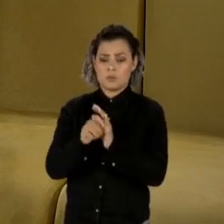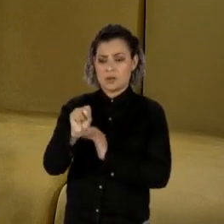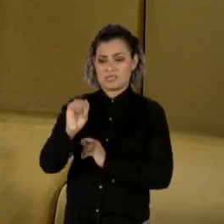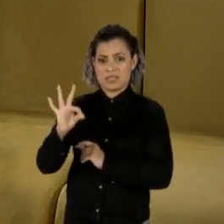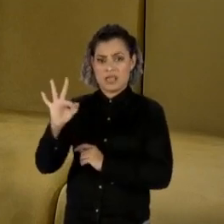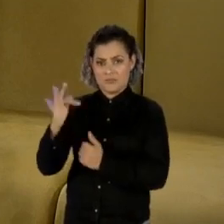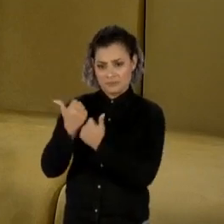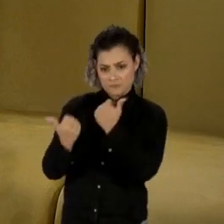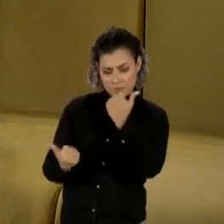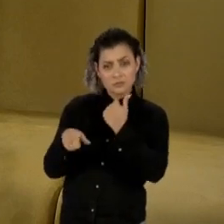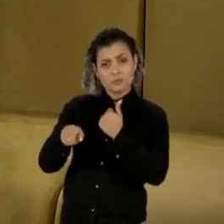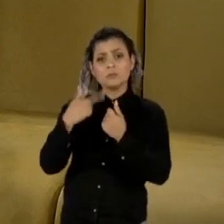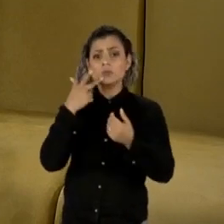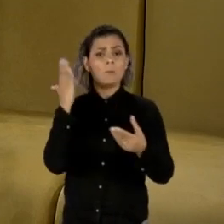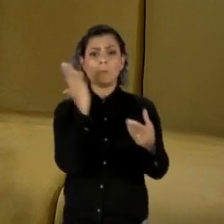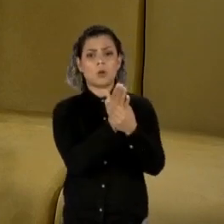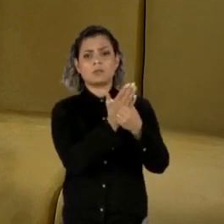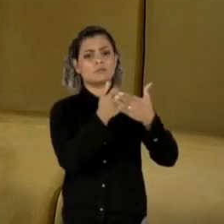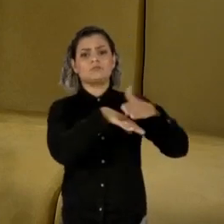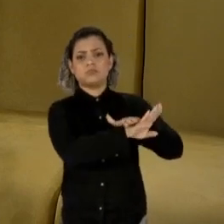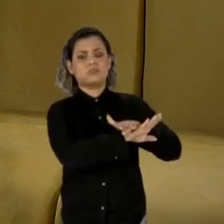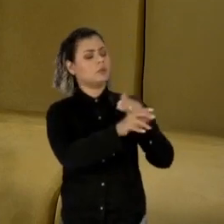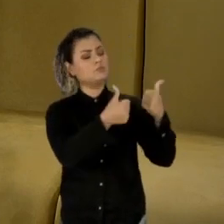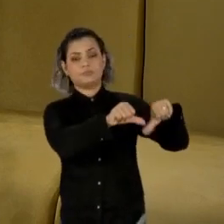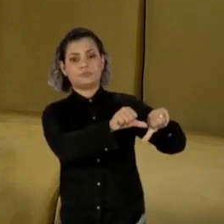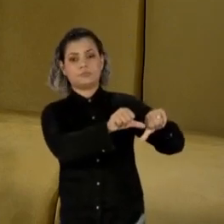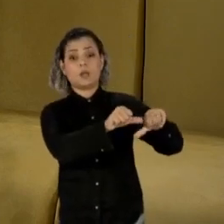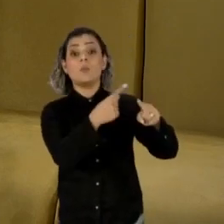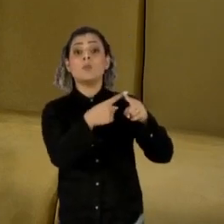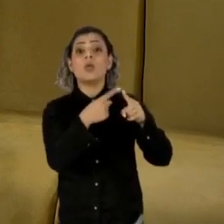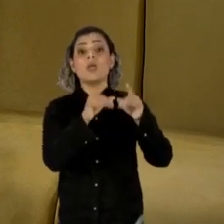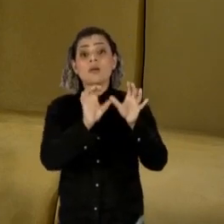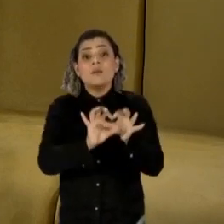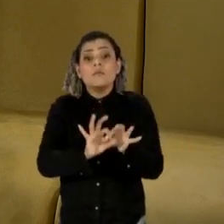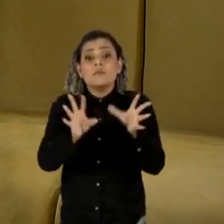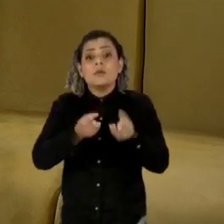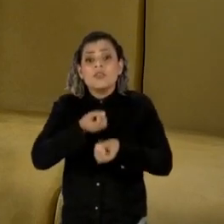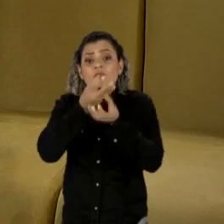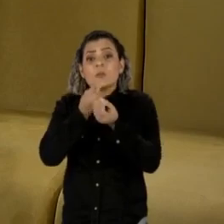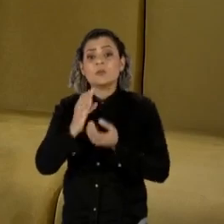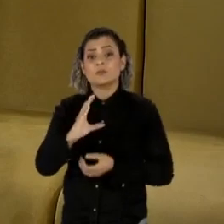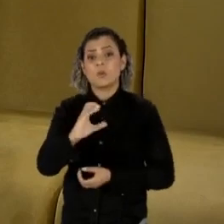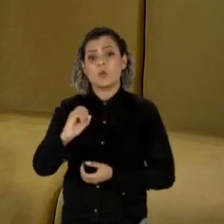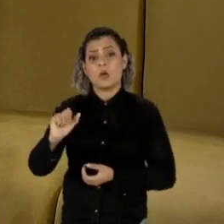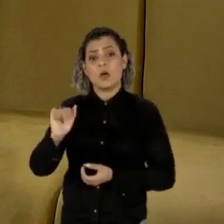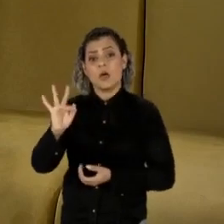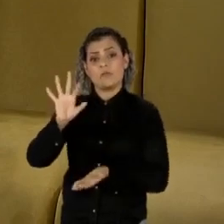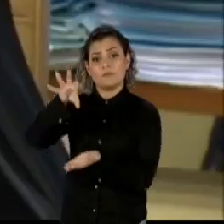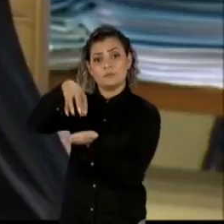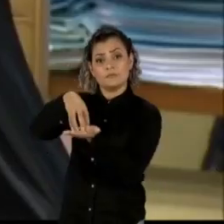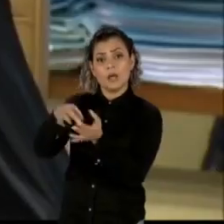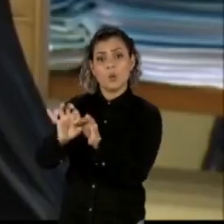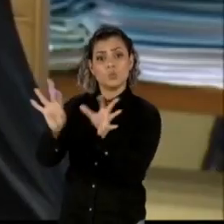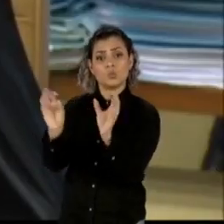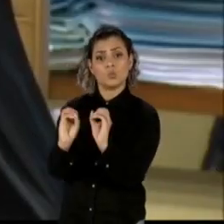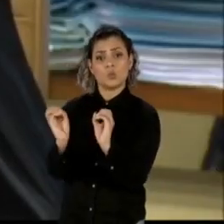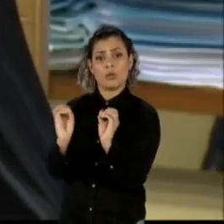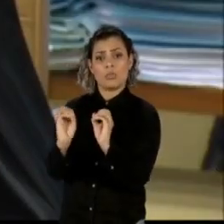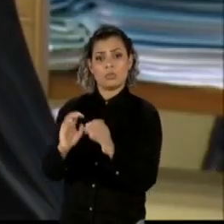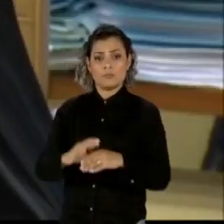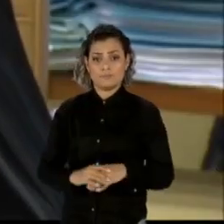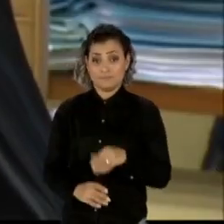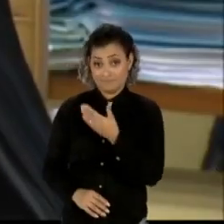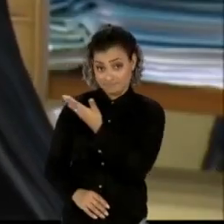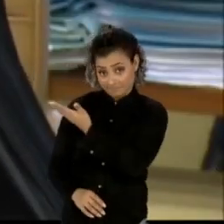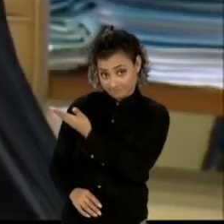de todos os processos brasil baseados no compartilhamento de dados do cof sem autorização judicial a decisão de